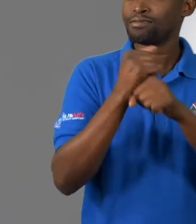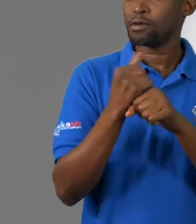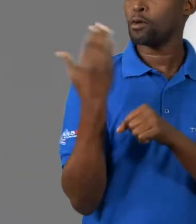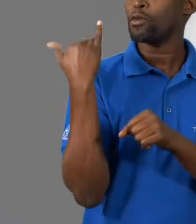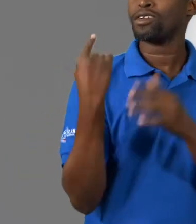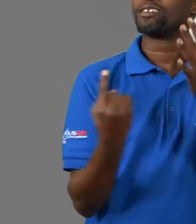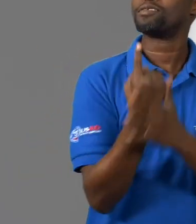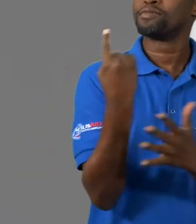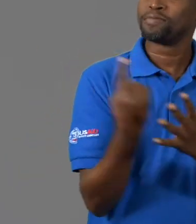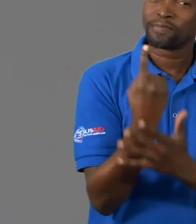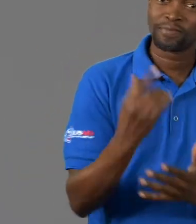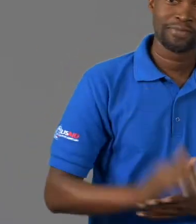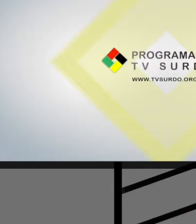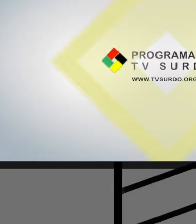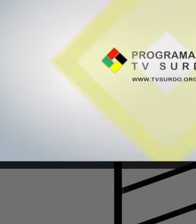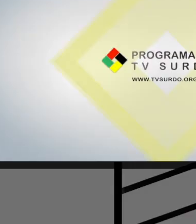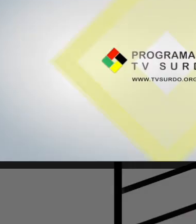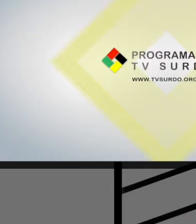Trabalhador.